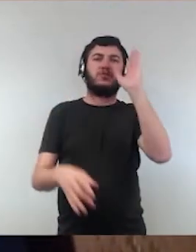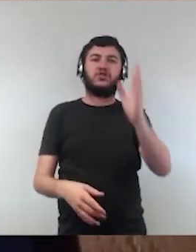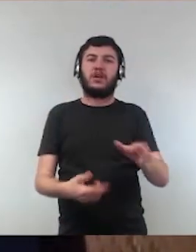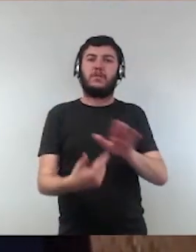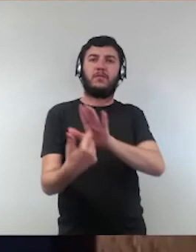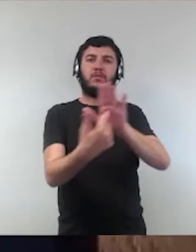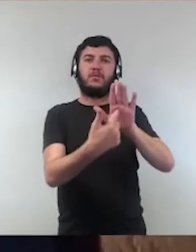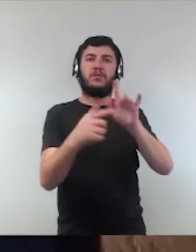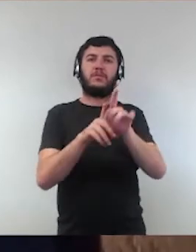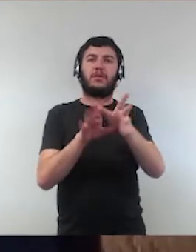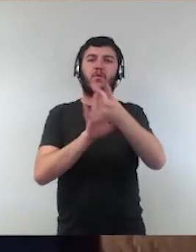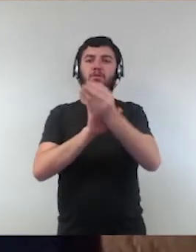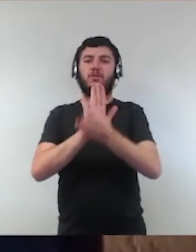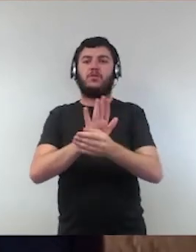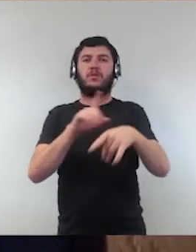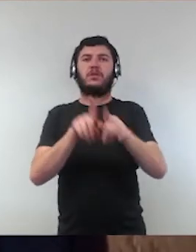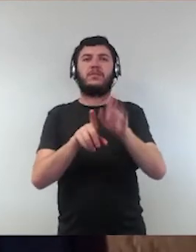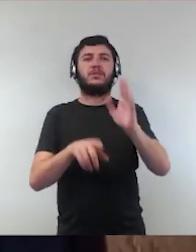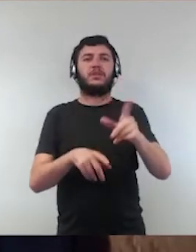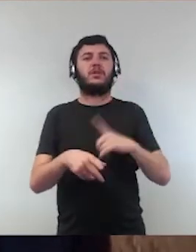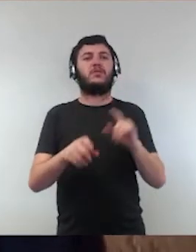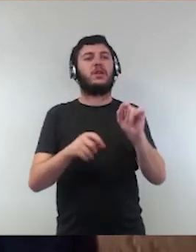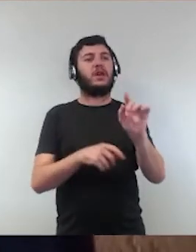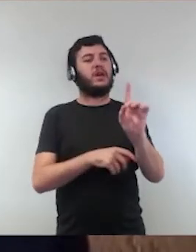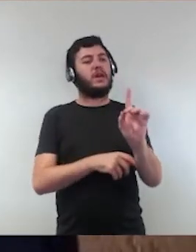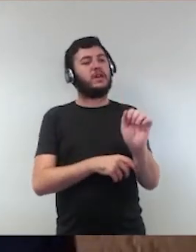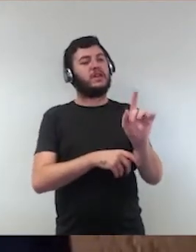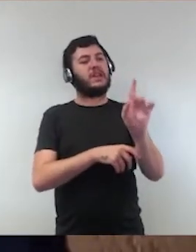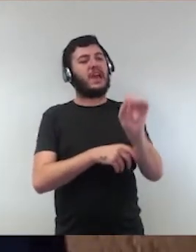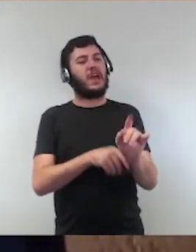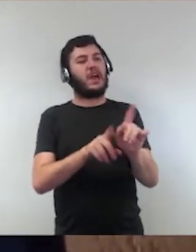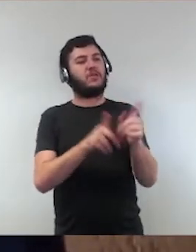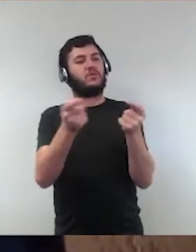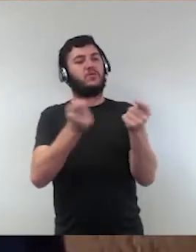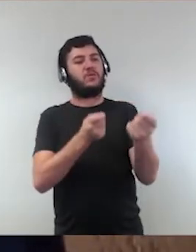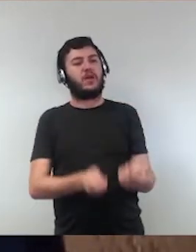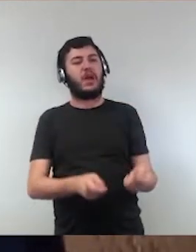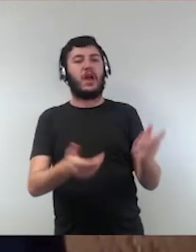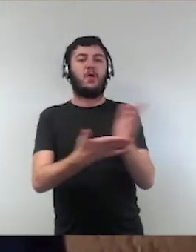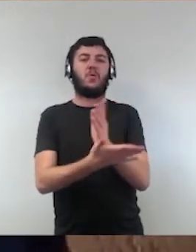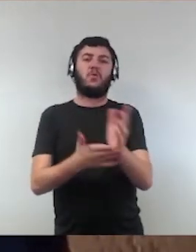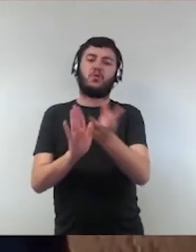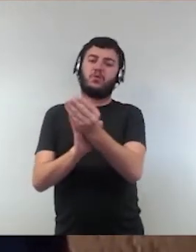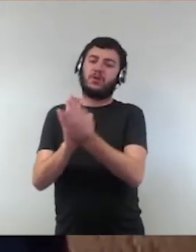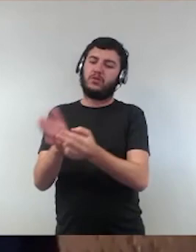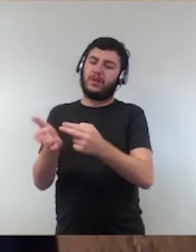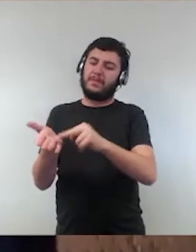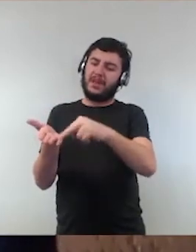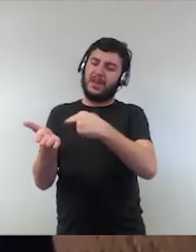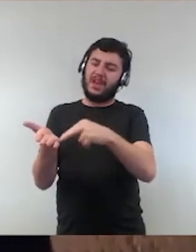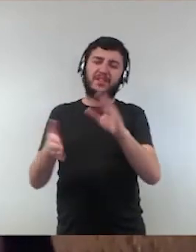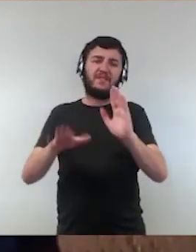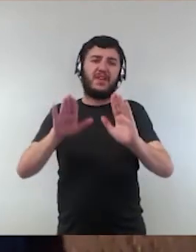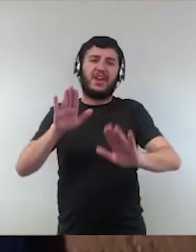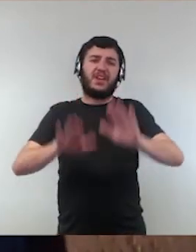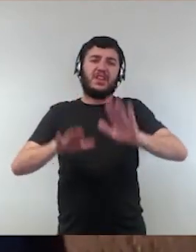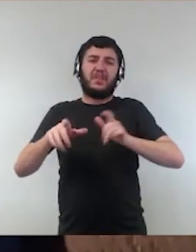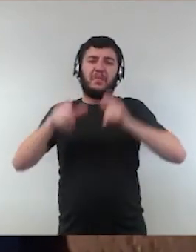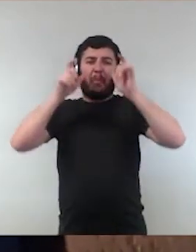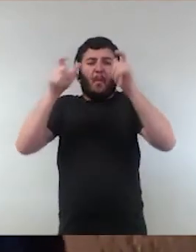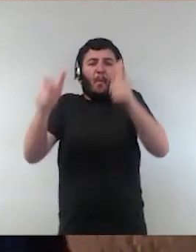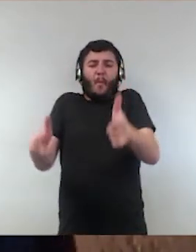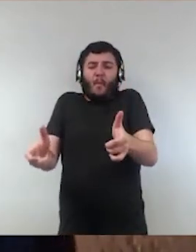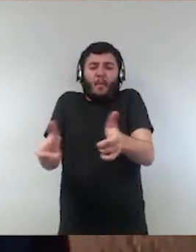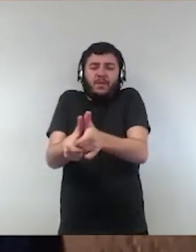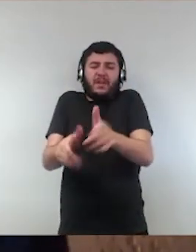volume muito grande de dados sobre a interação online de uma pessoa, o conteúdo, muitas vezes, é o que menos interessa. O conteúdo leva a confusões, é